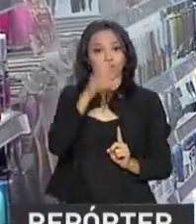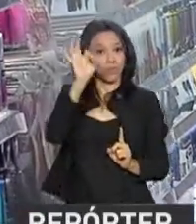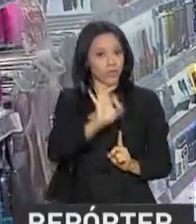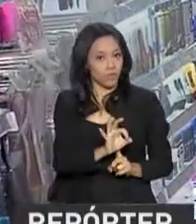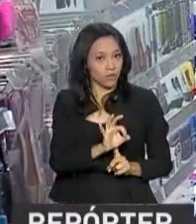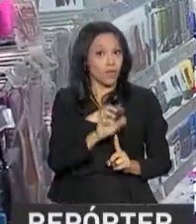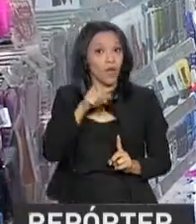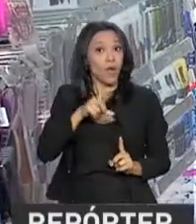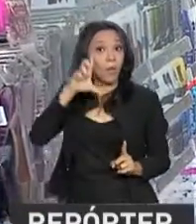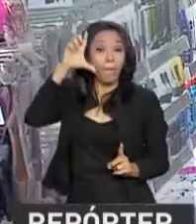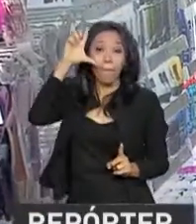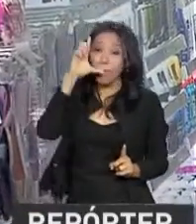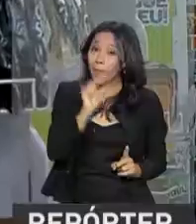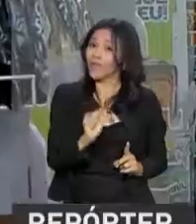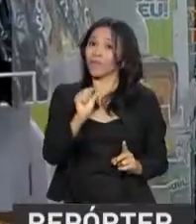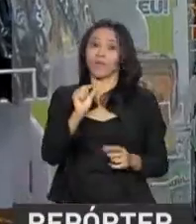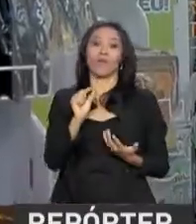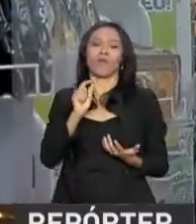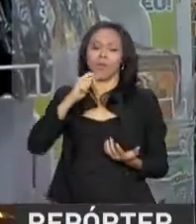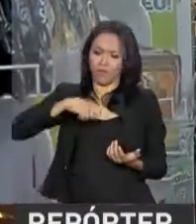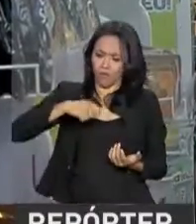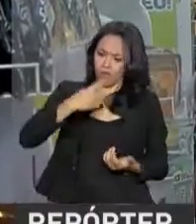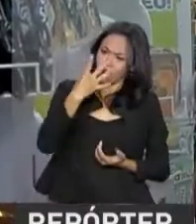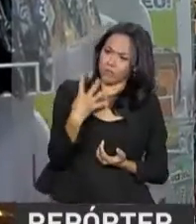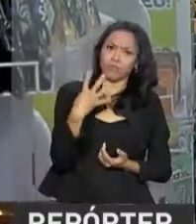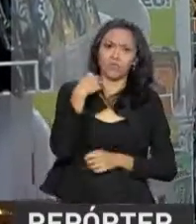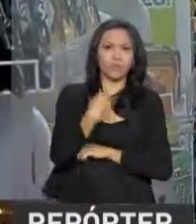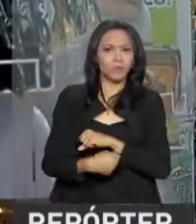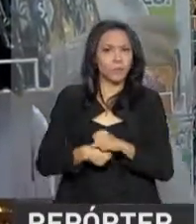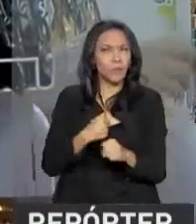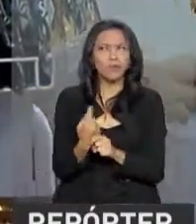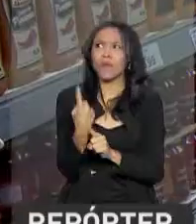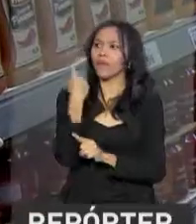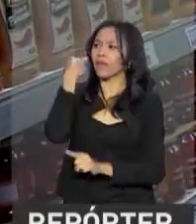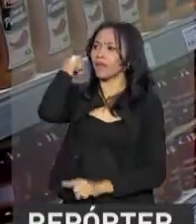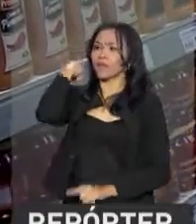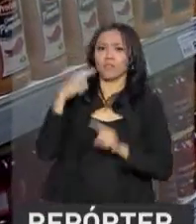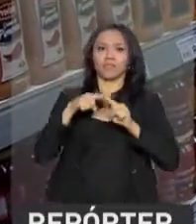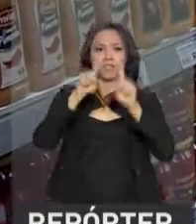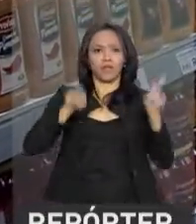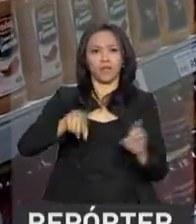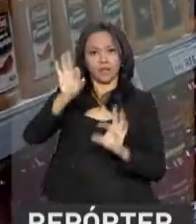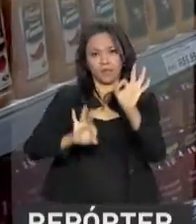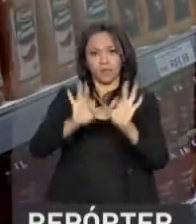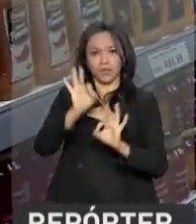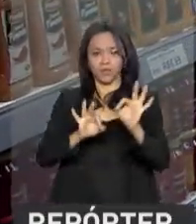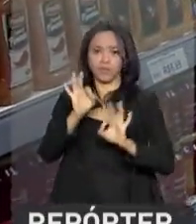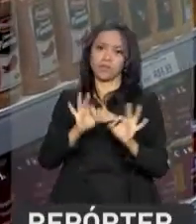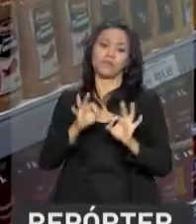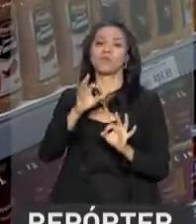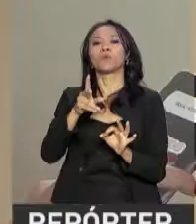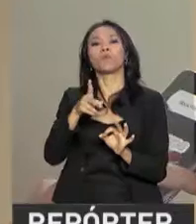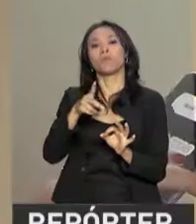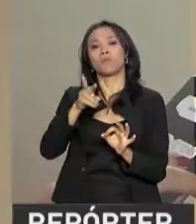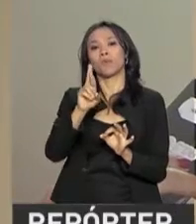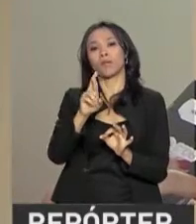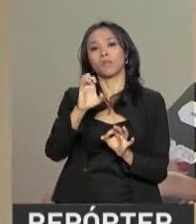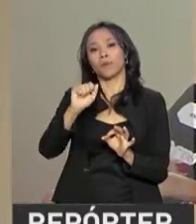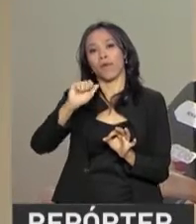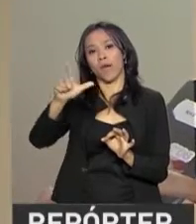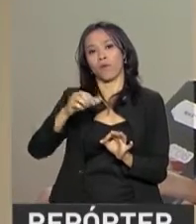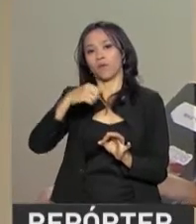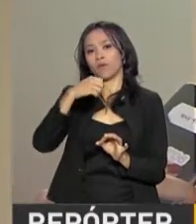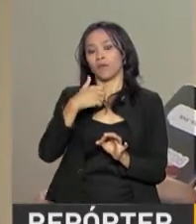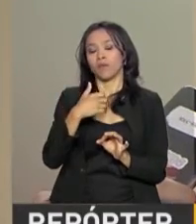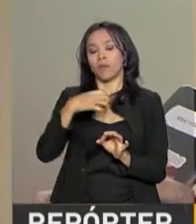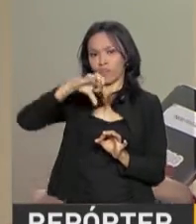0,92%. É o menor nível para os primeiros 4 meses do ano desde a implantação do Plano Real, em 1994. Cada família